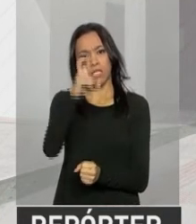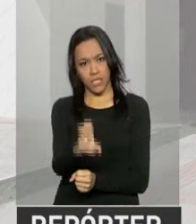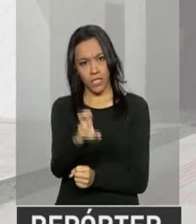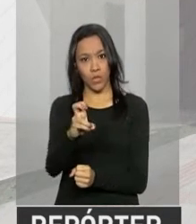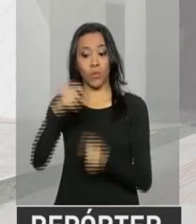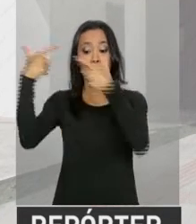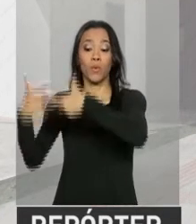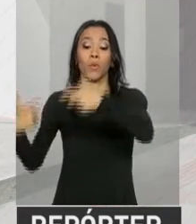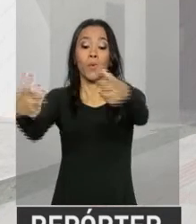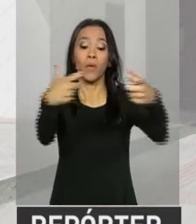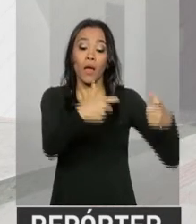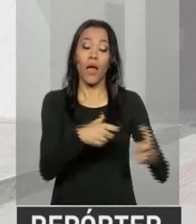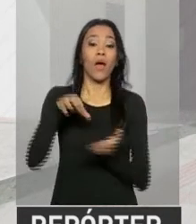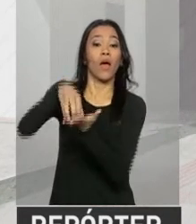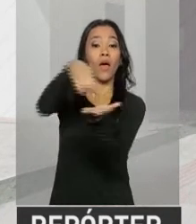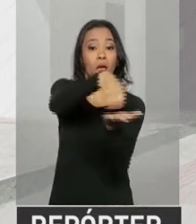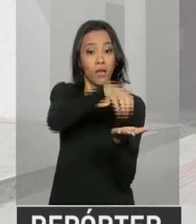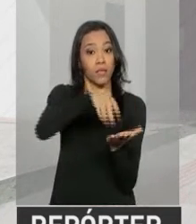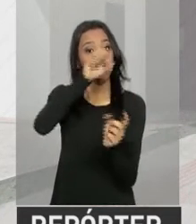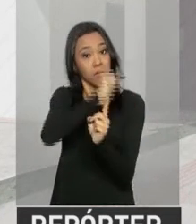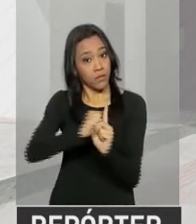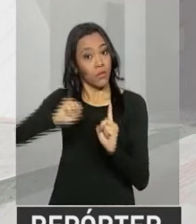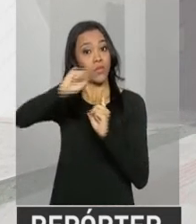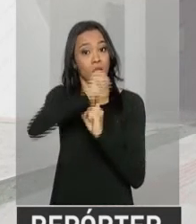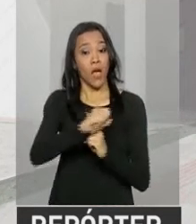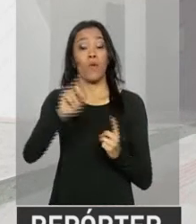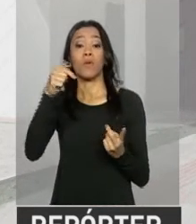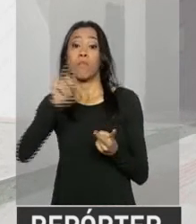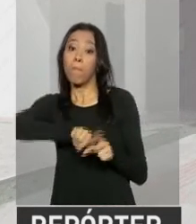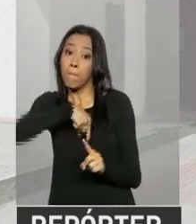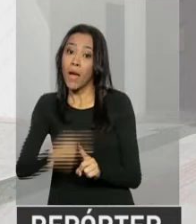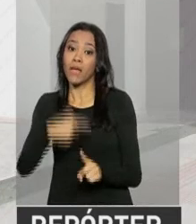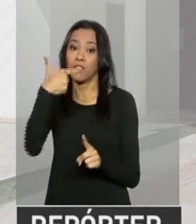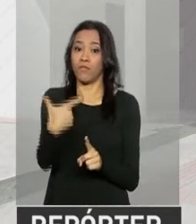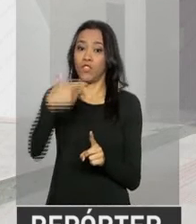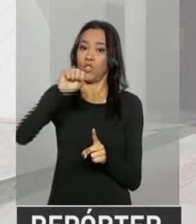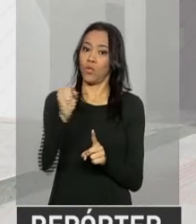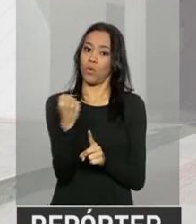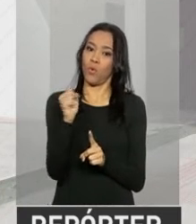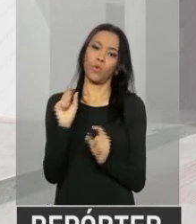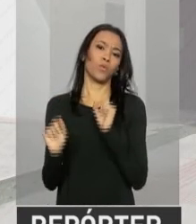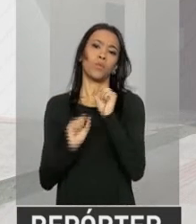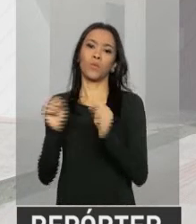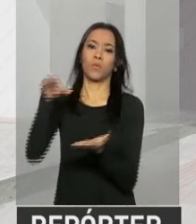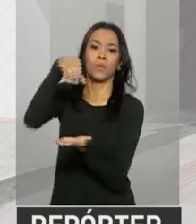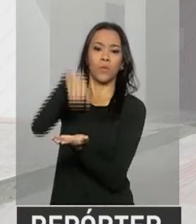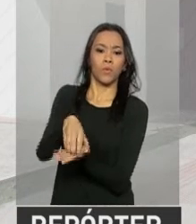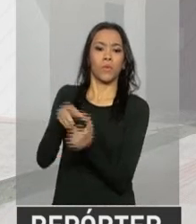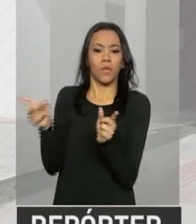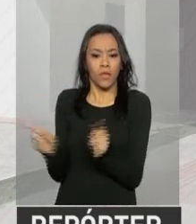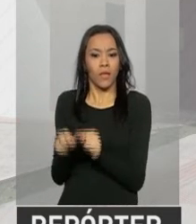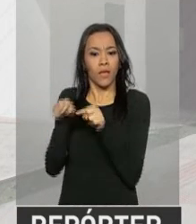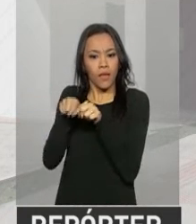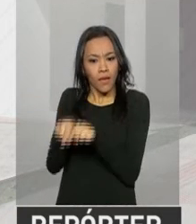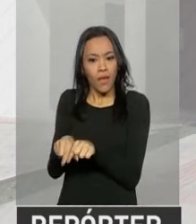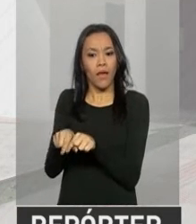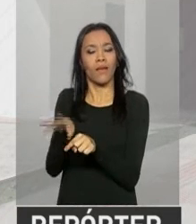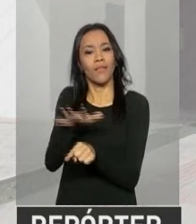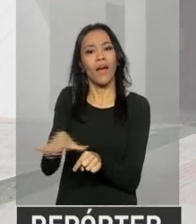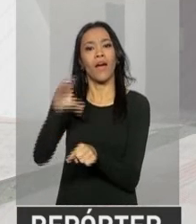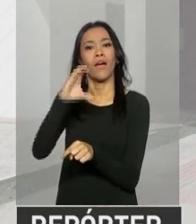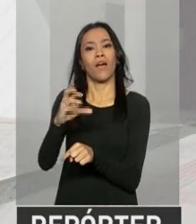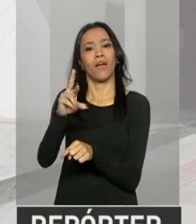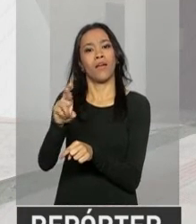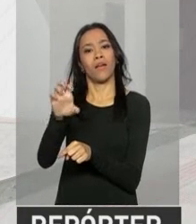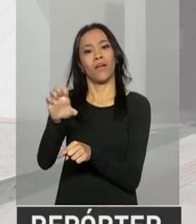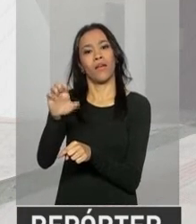referência de assistência social cras e 28 centros de referência especializados de assistência social